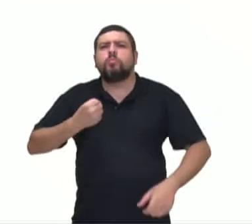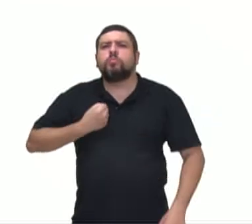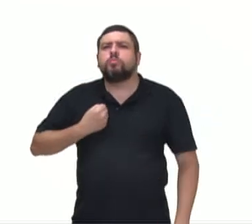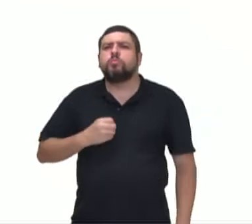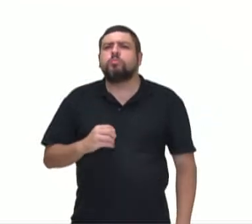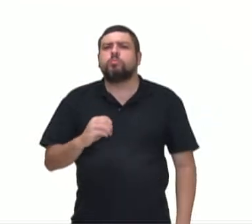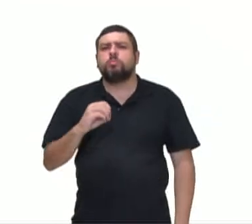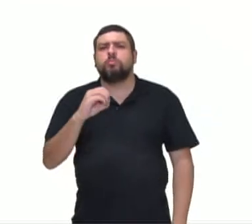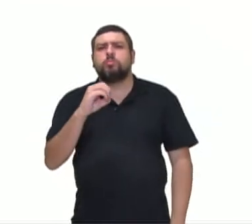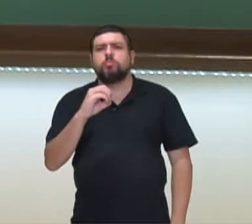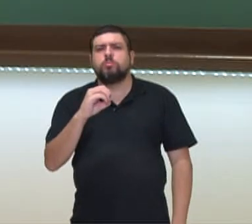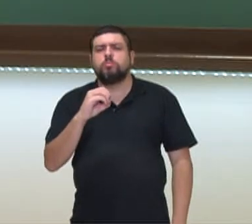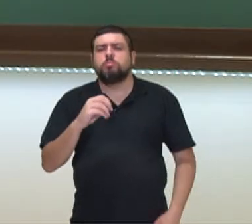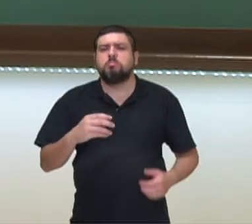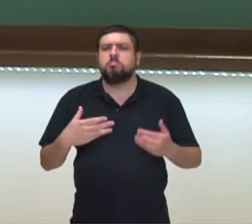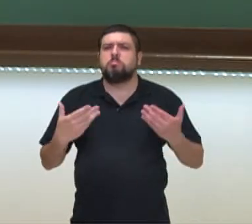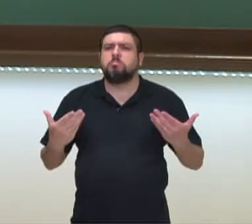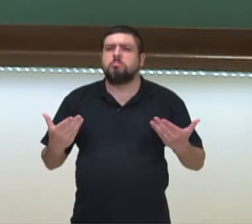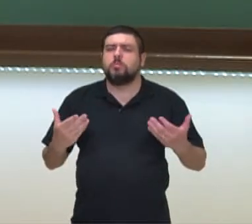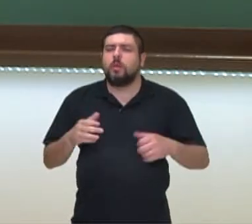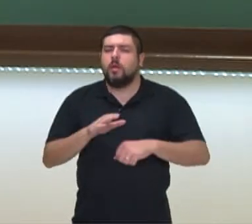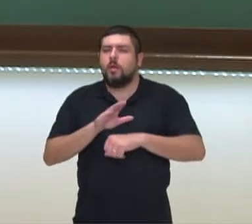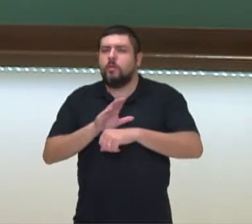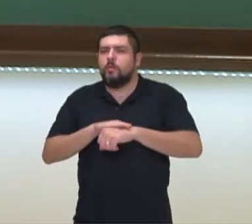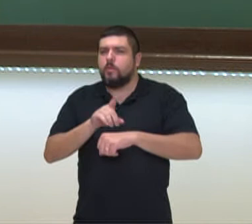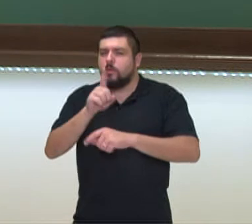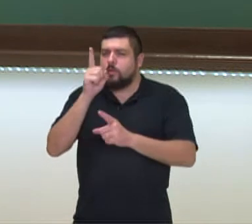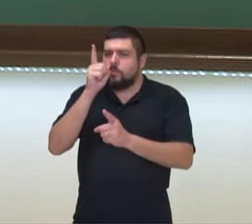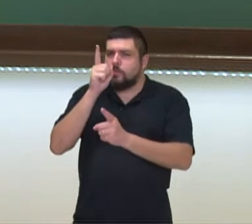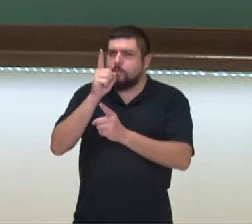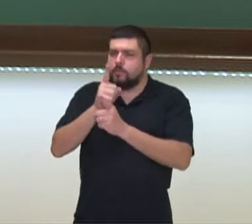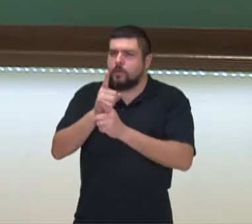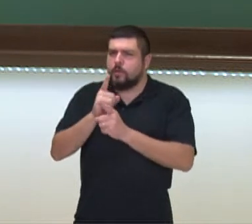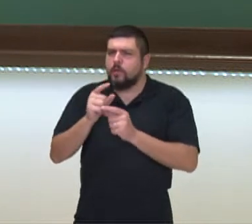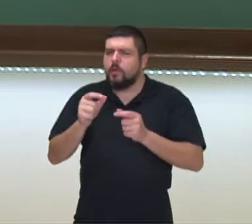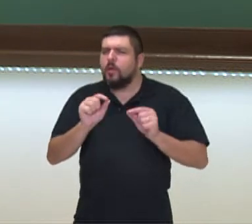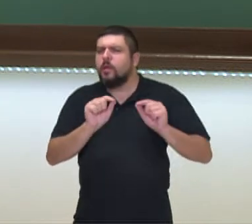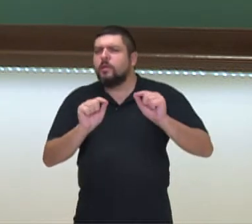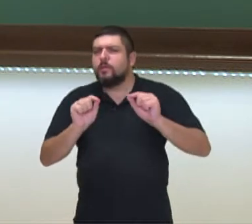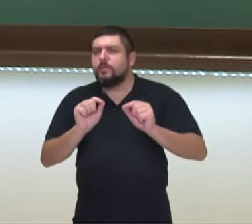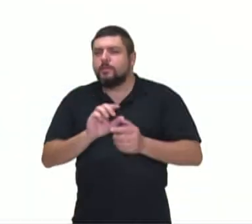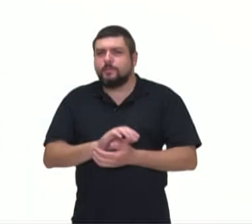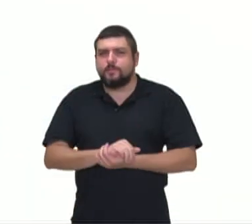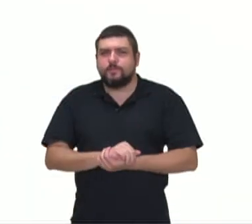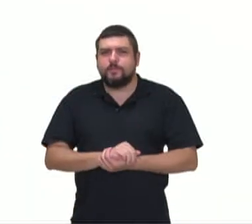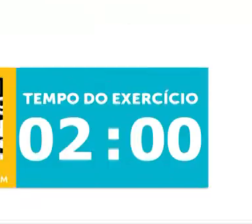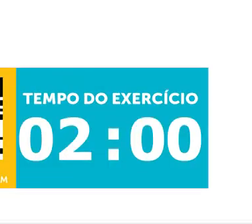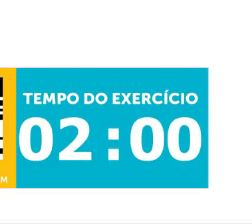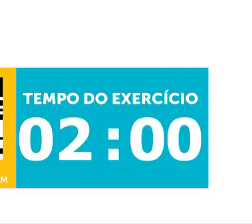gráfico. Então, tempinho para você aí identificar. Quem que é, será?